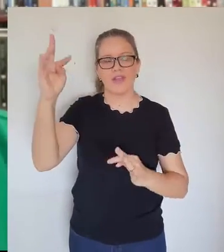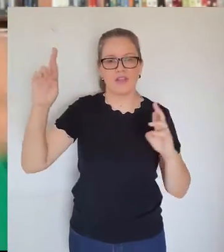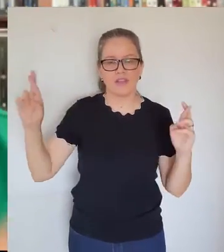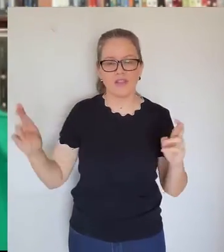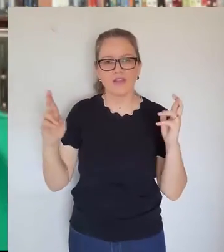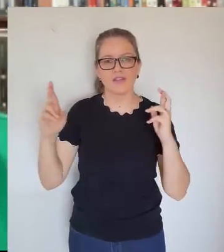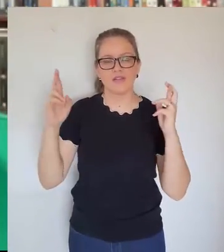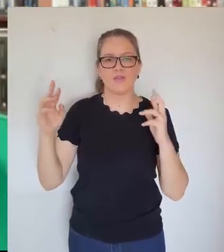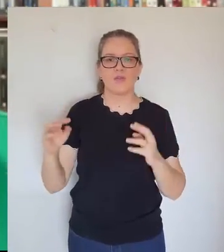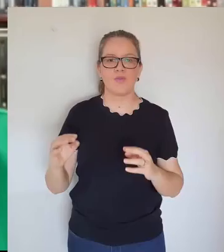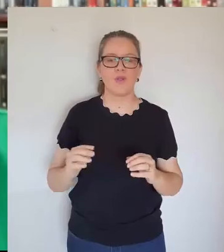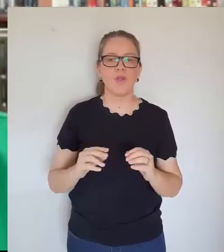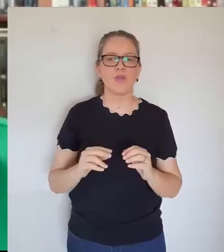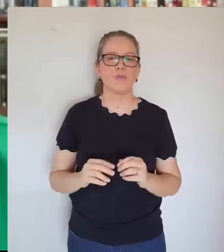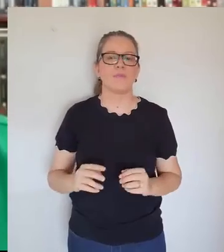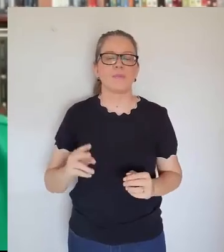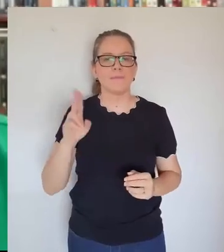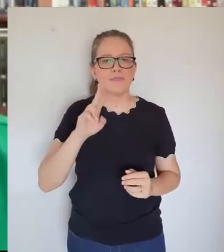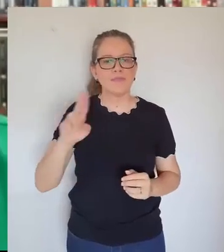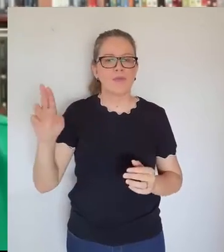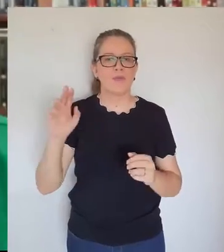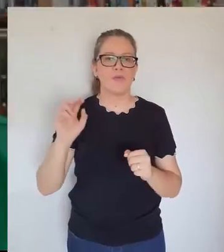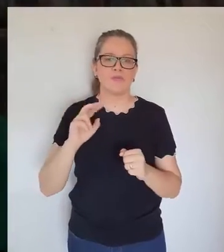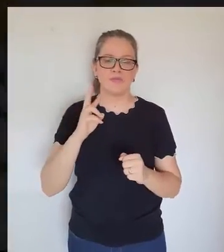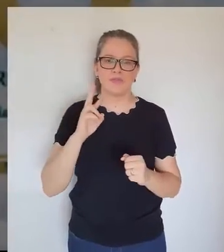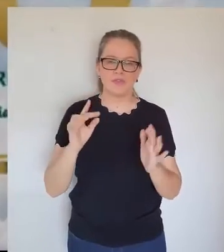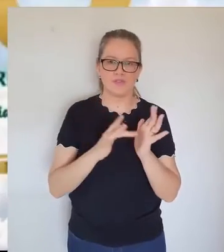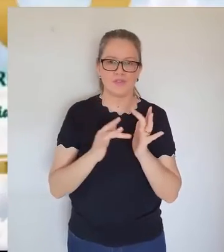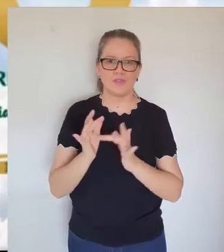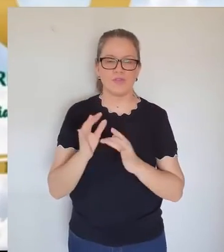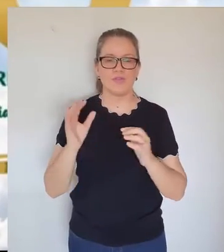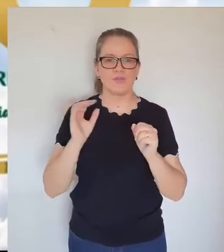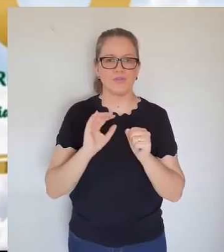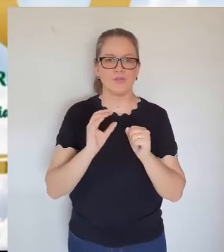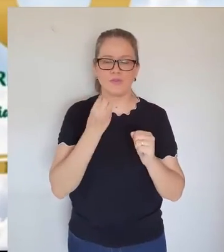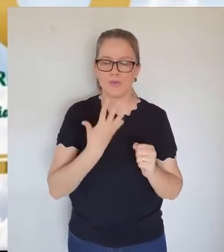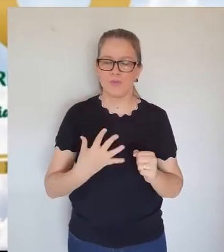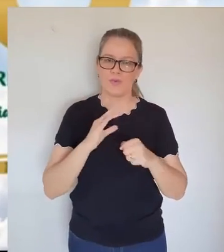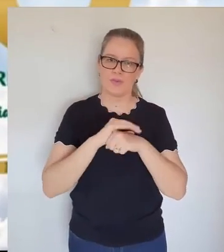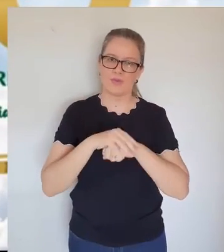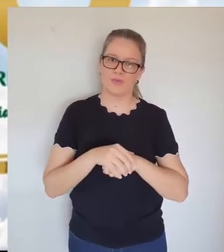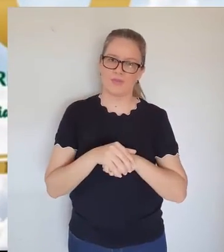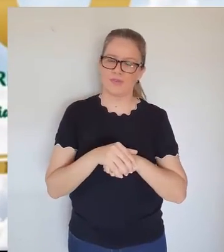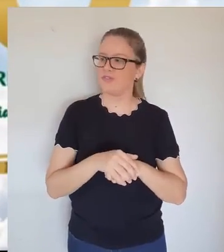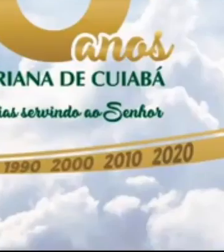Em nome de Jesus, uma boa noite.